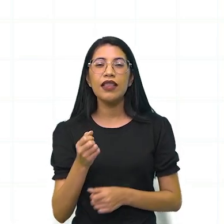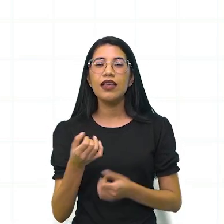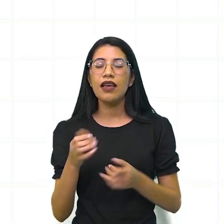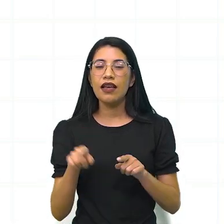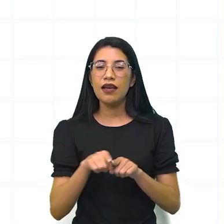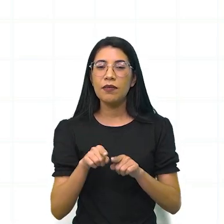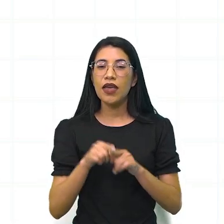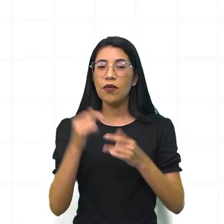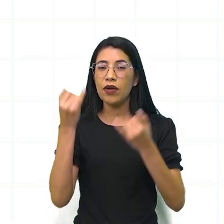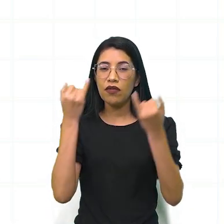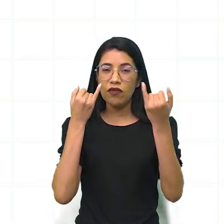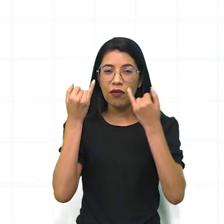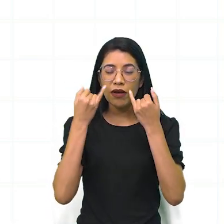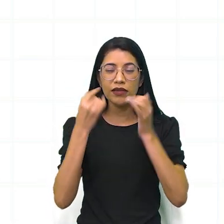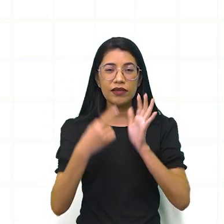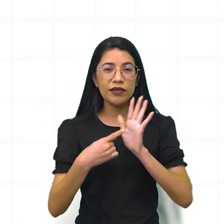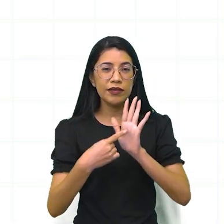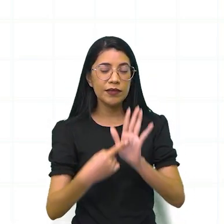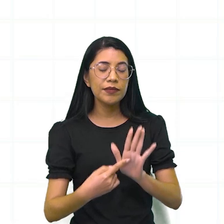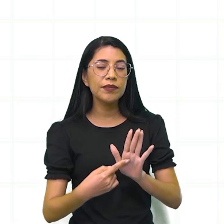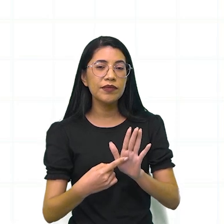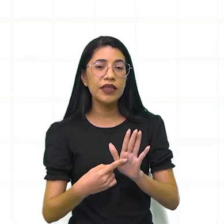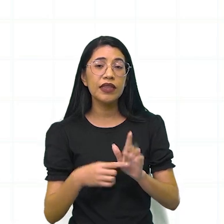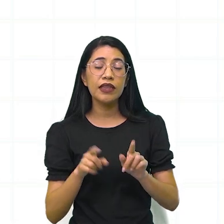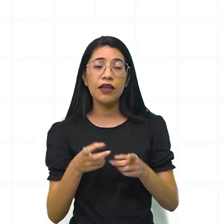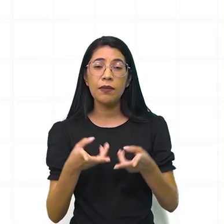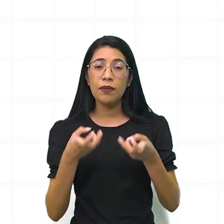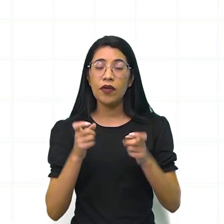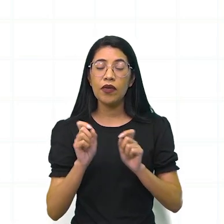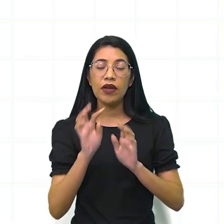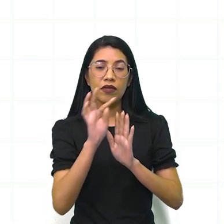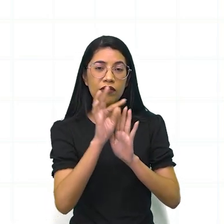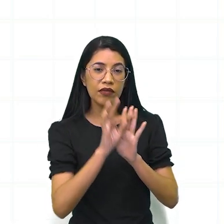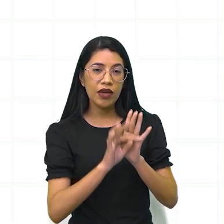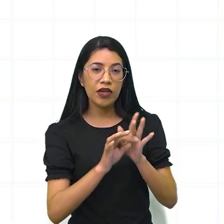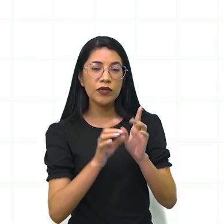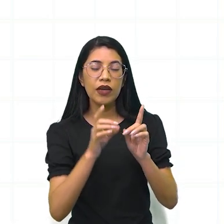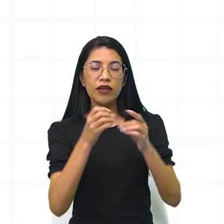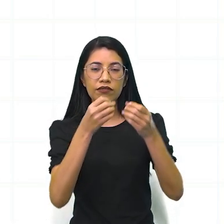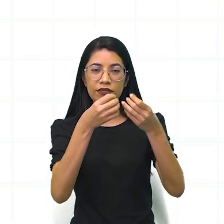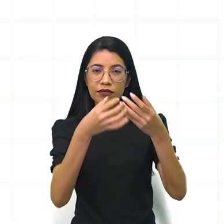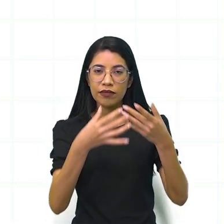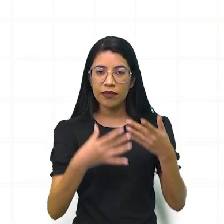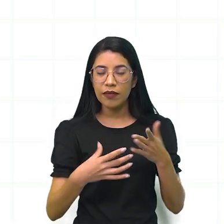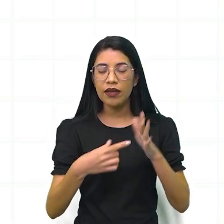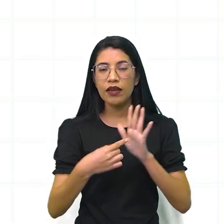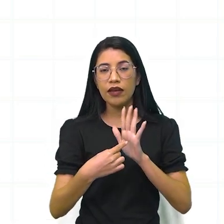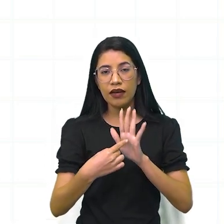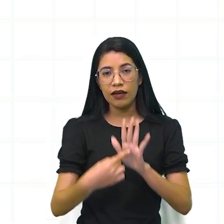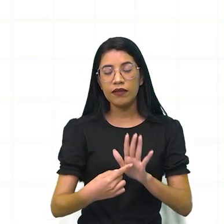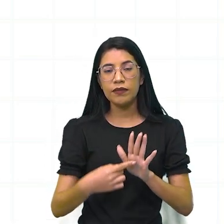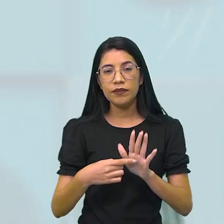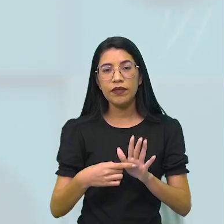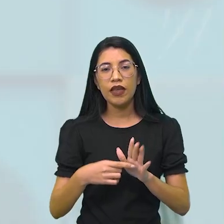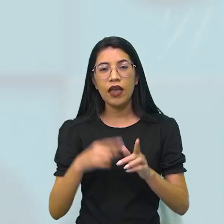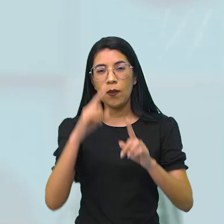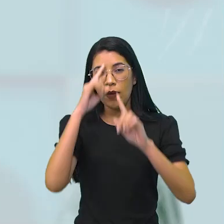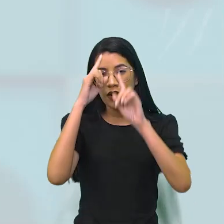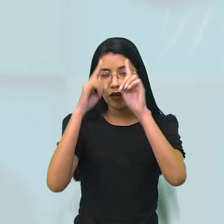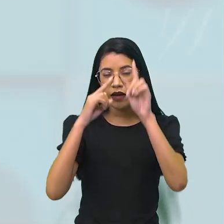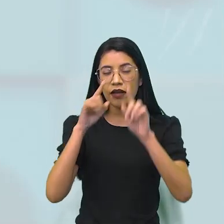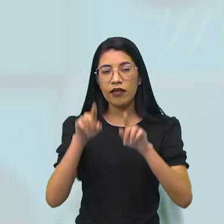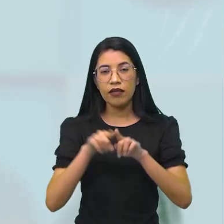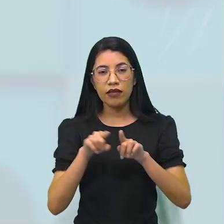informação. Então veja que ele é um texto, o que? Expositivo, ele vai expor uma ideia,